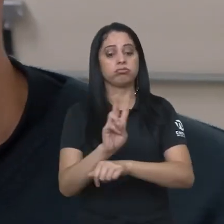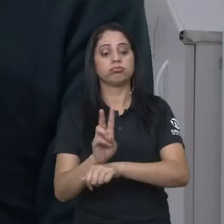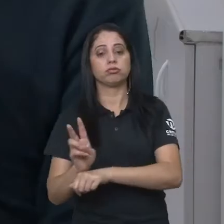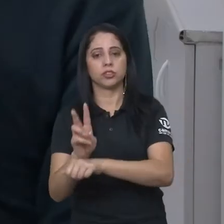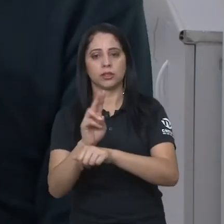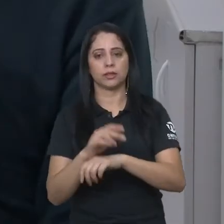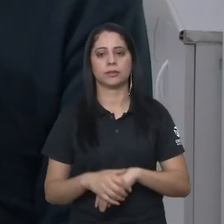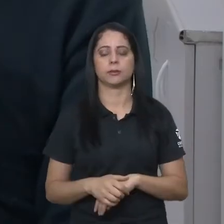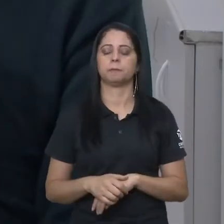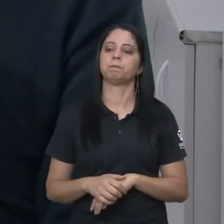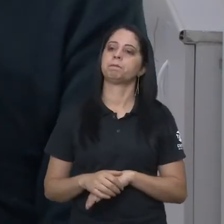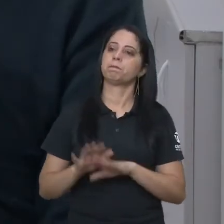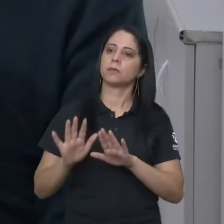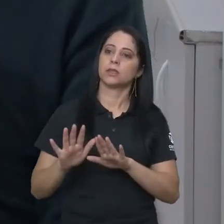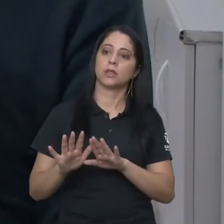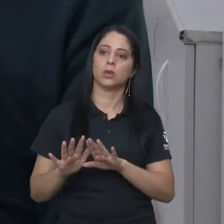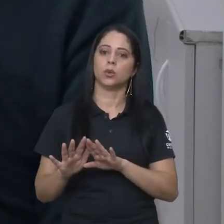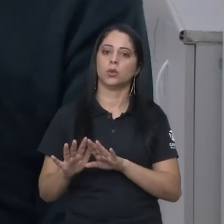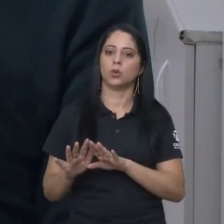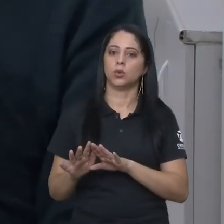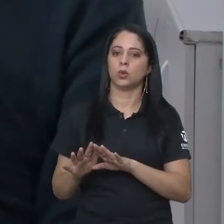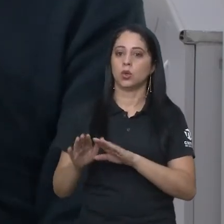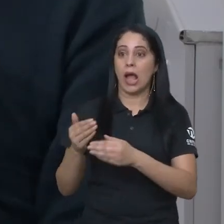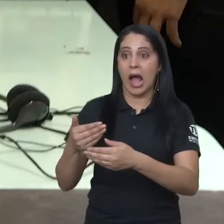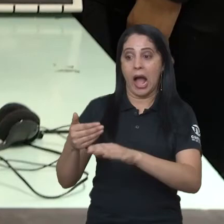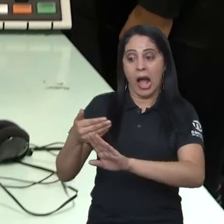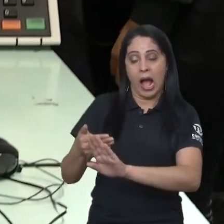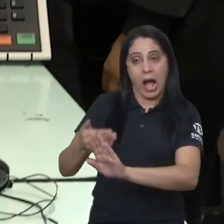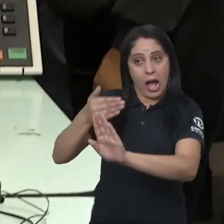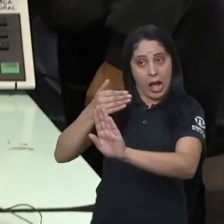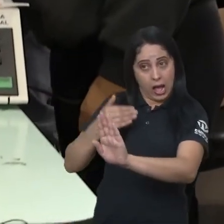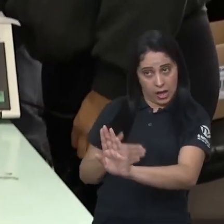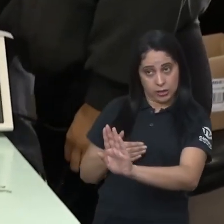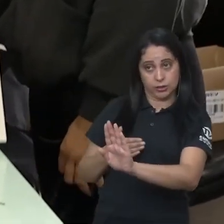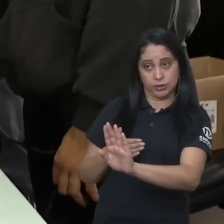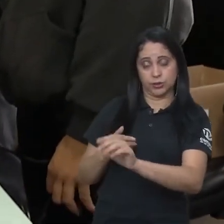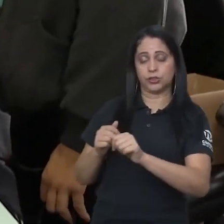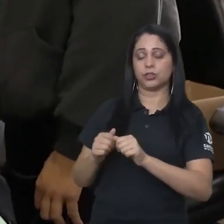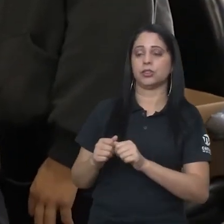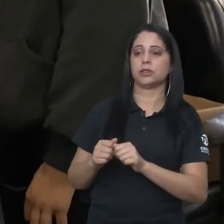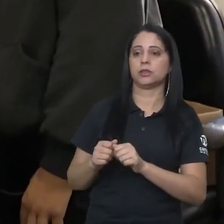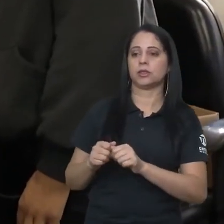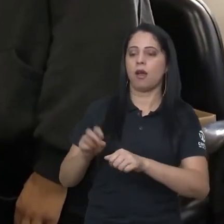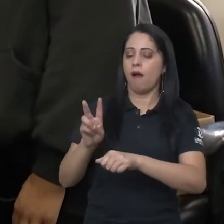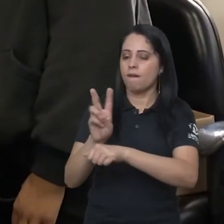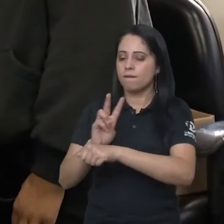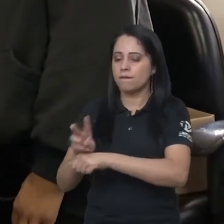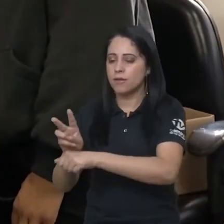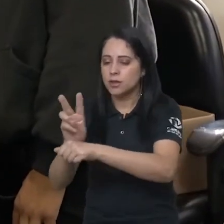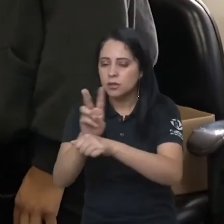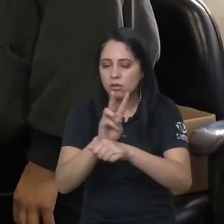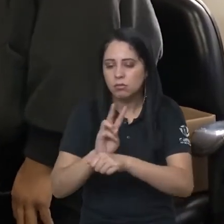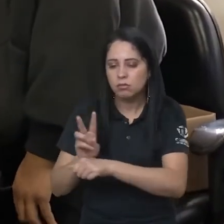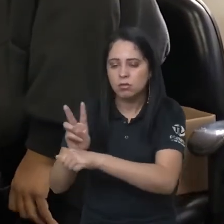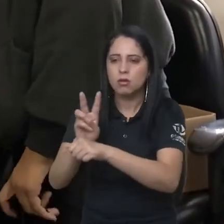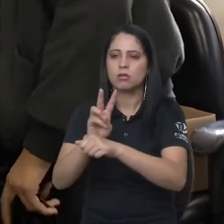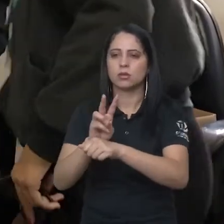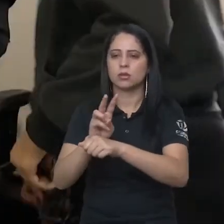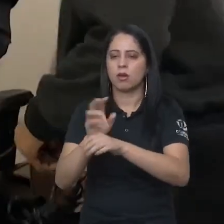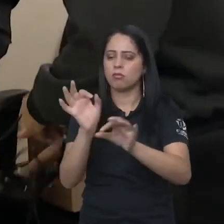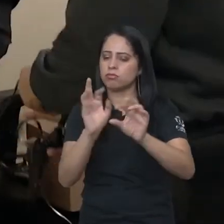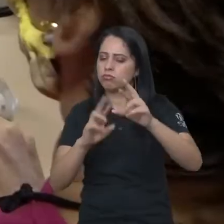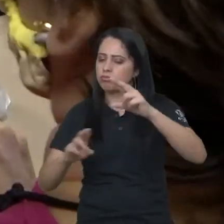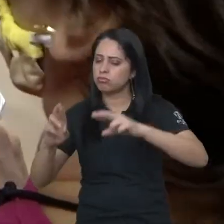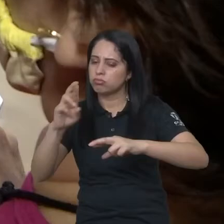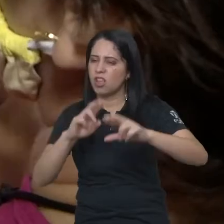urnas. Todo o processo de preparação da votação por meio das urnas eletrônicas, ele é fiscalizado com previsão